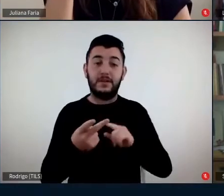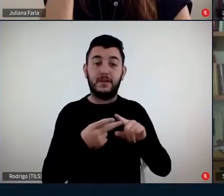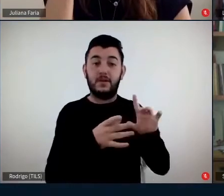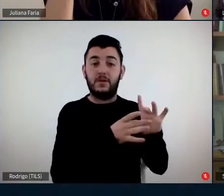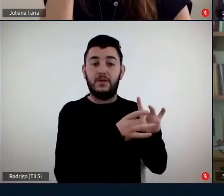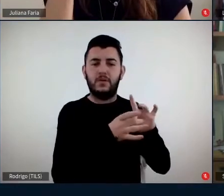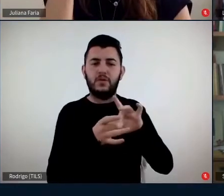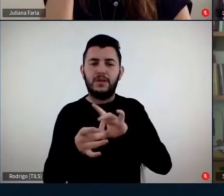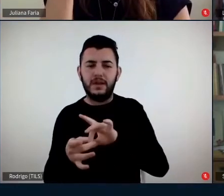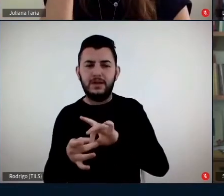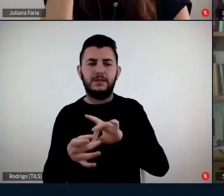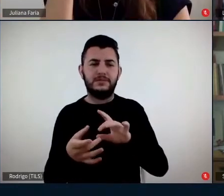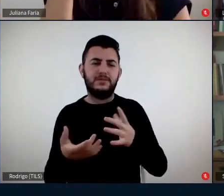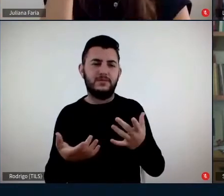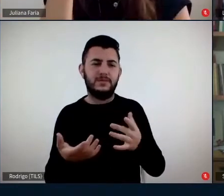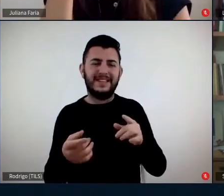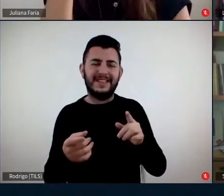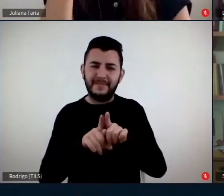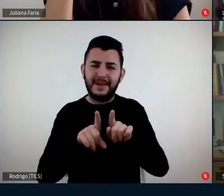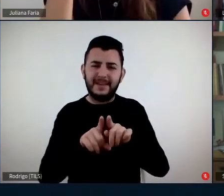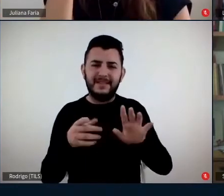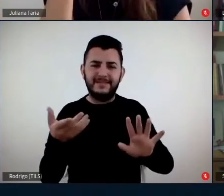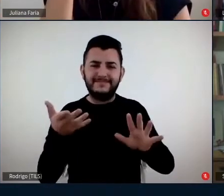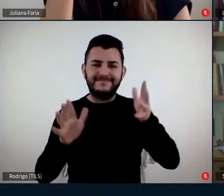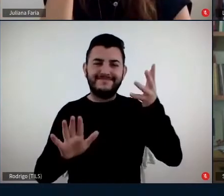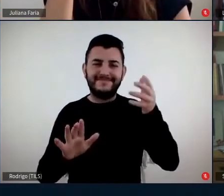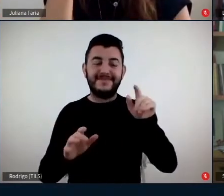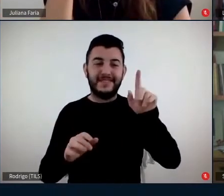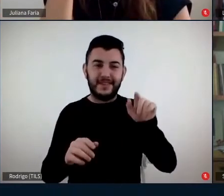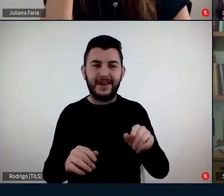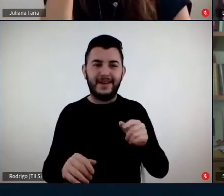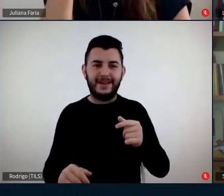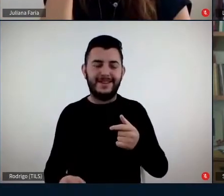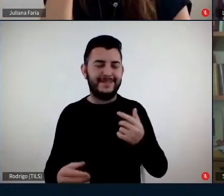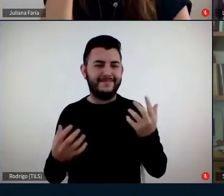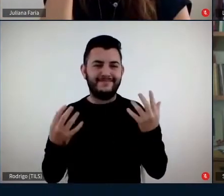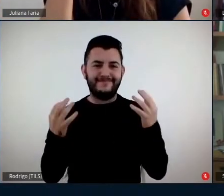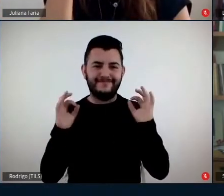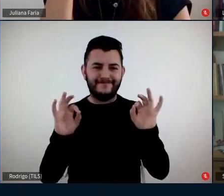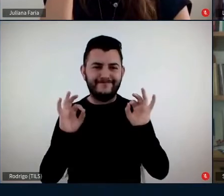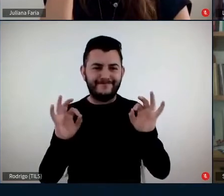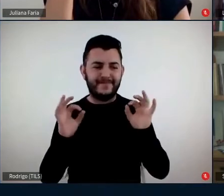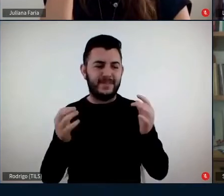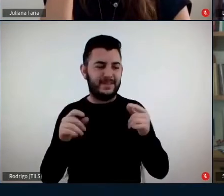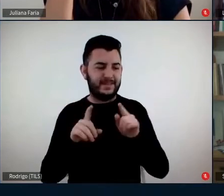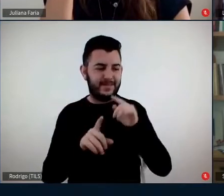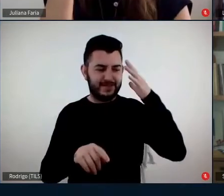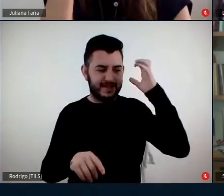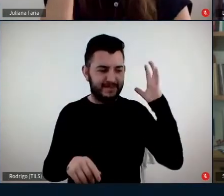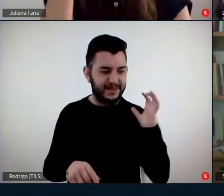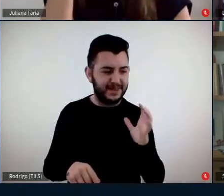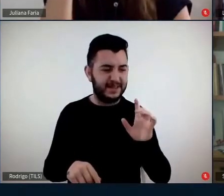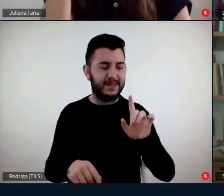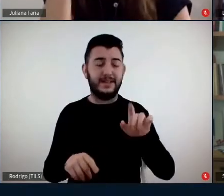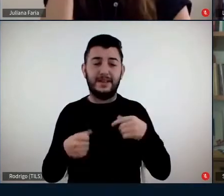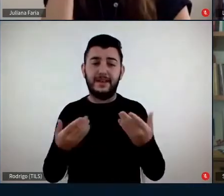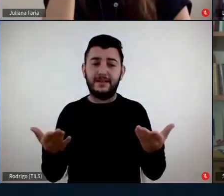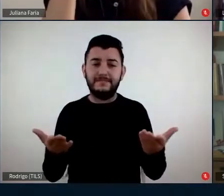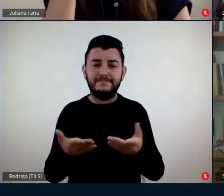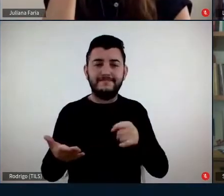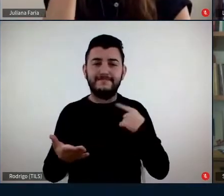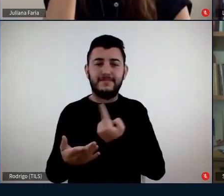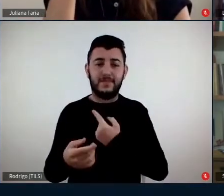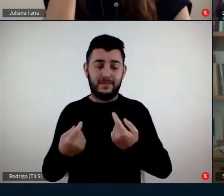situacionais, Sabine, é incrível, é um termo agora que está mesmo e que a gente tem que cortar, porque senão